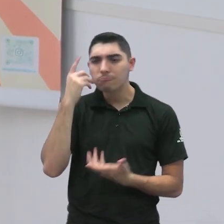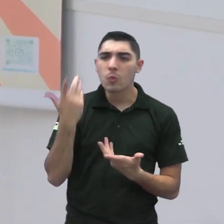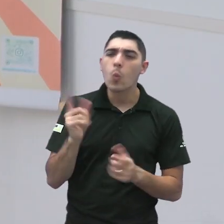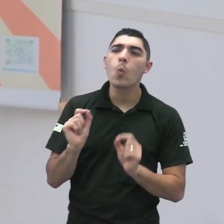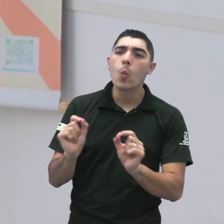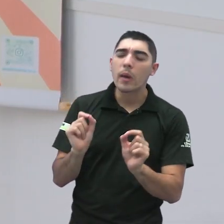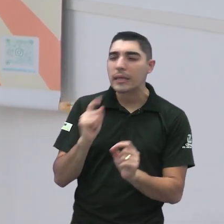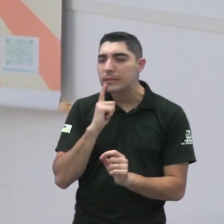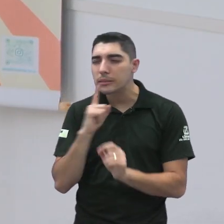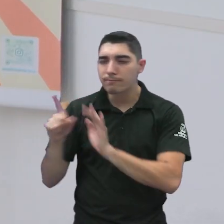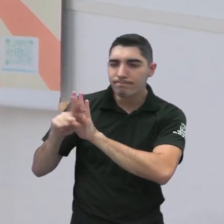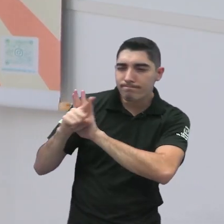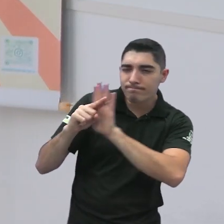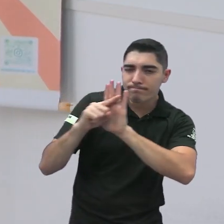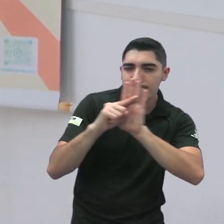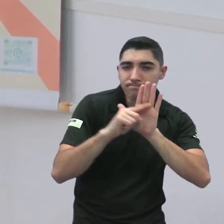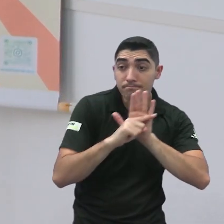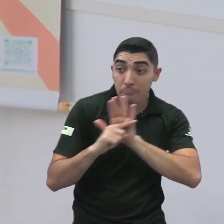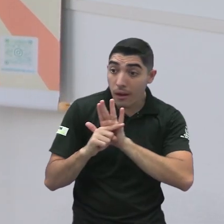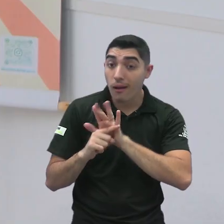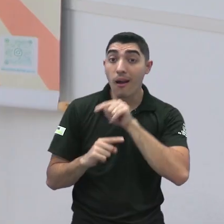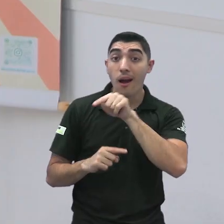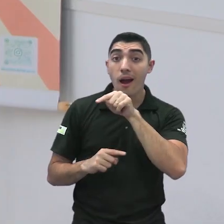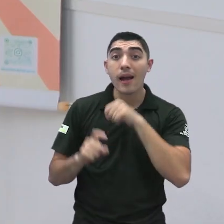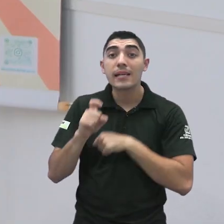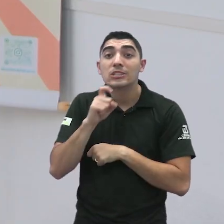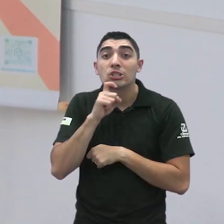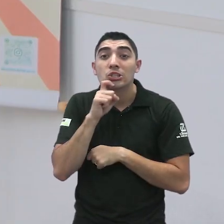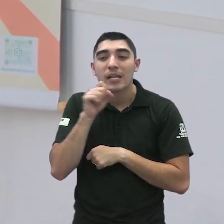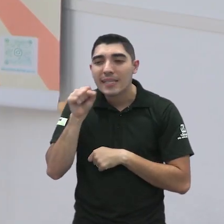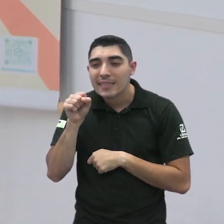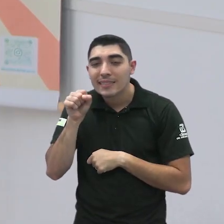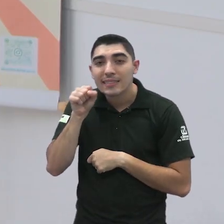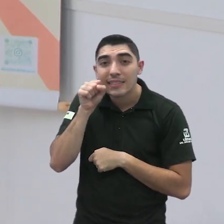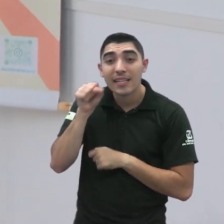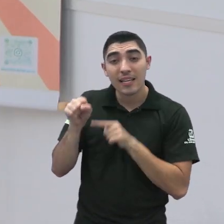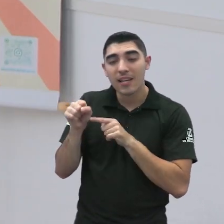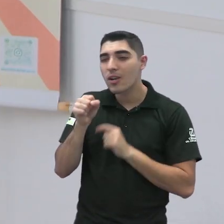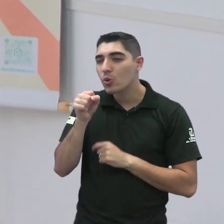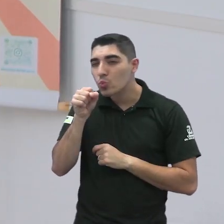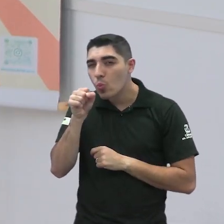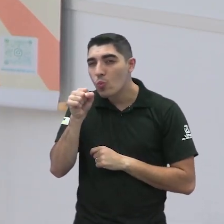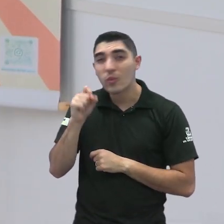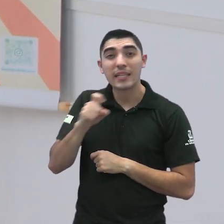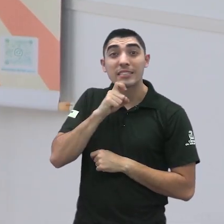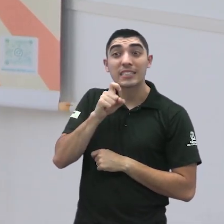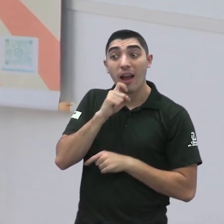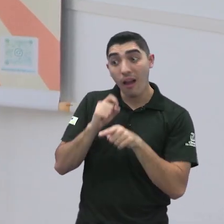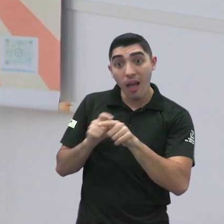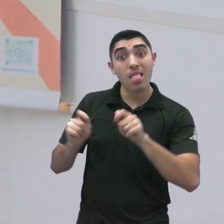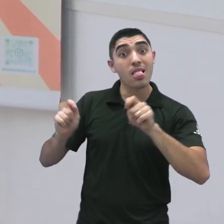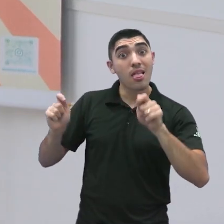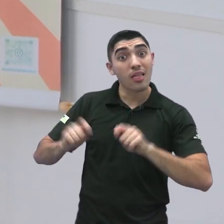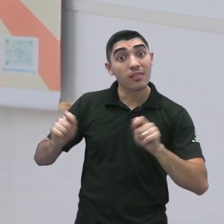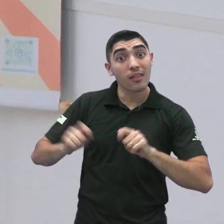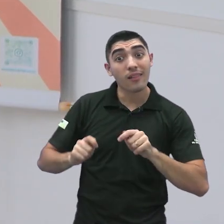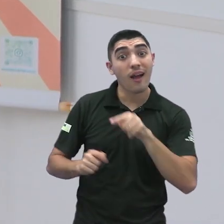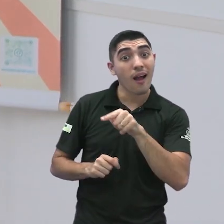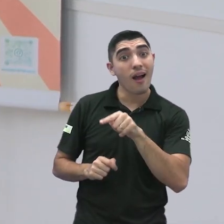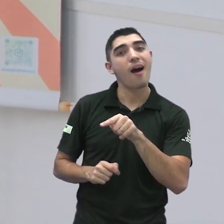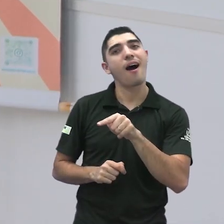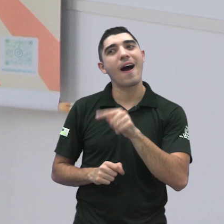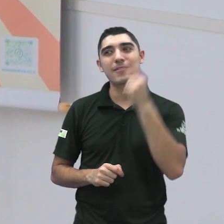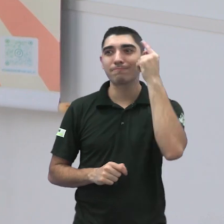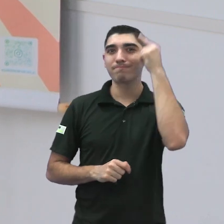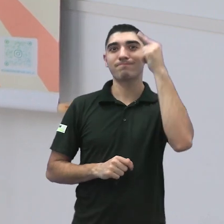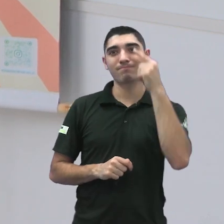produto, eles pesquisaram o mercado e tudo mais e viram que o geladinho gourmet era algo que seria bacana a